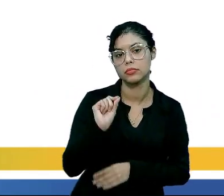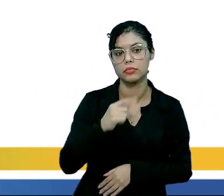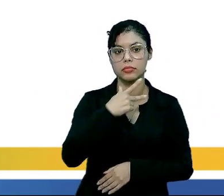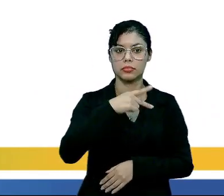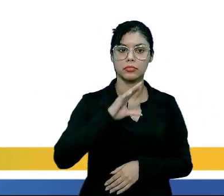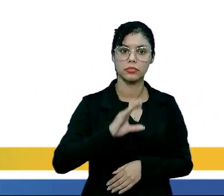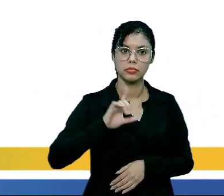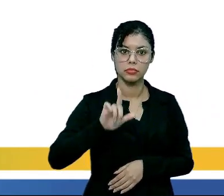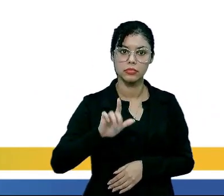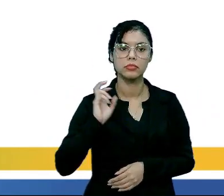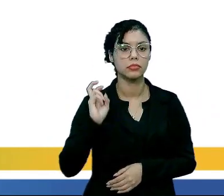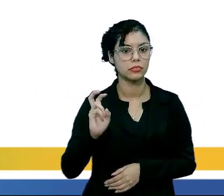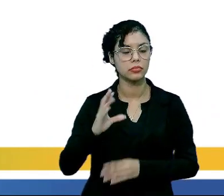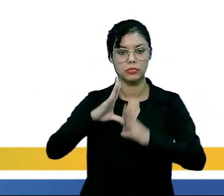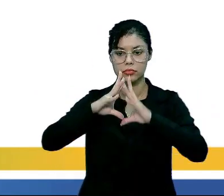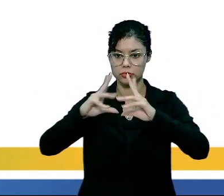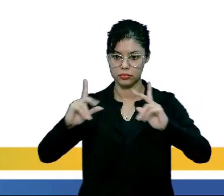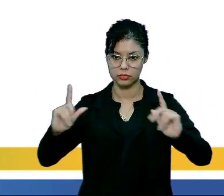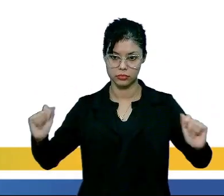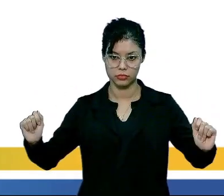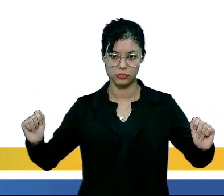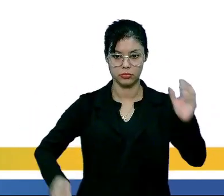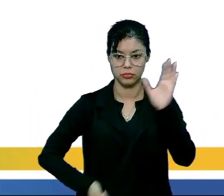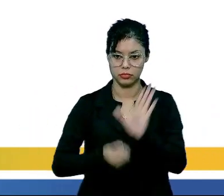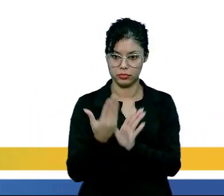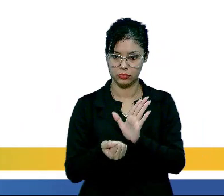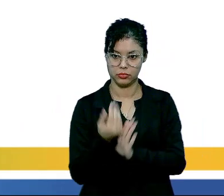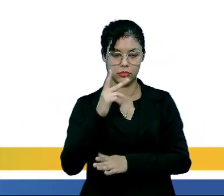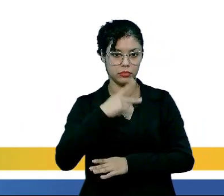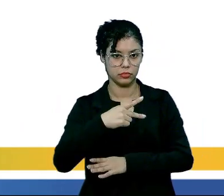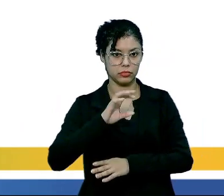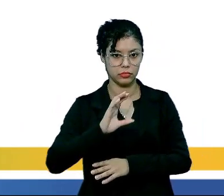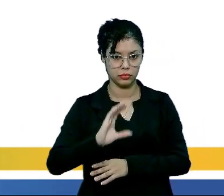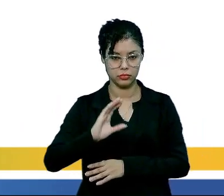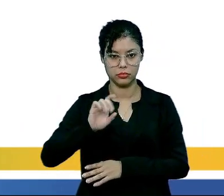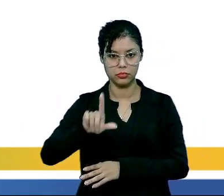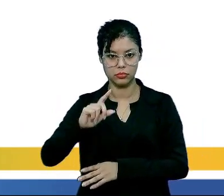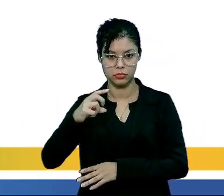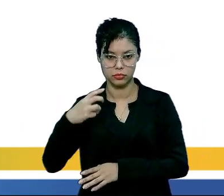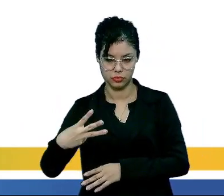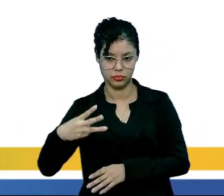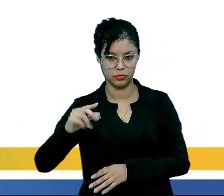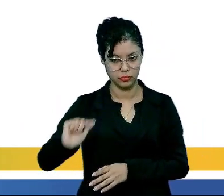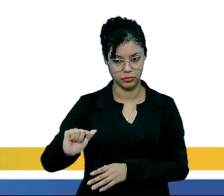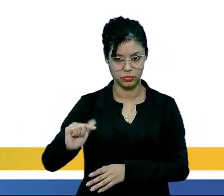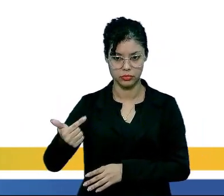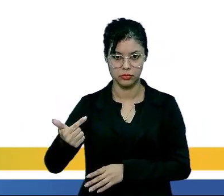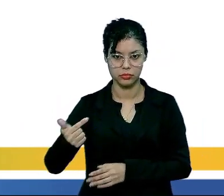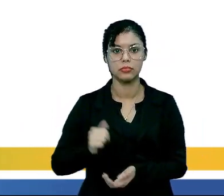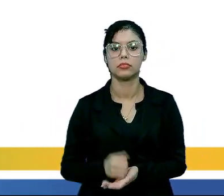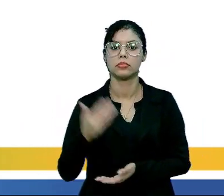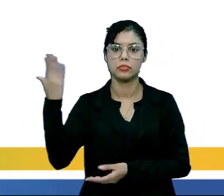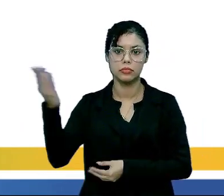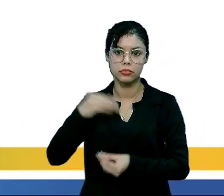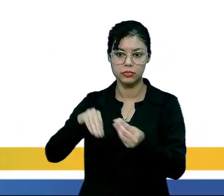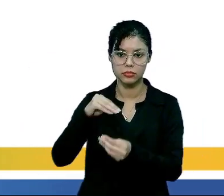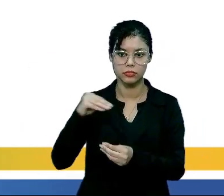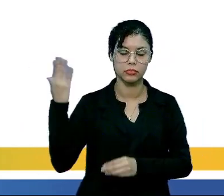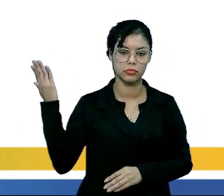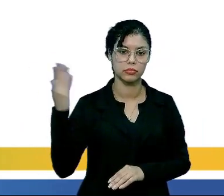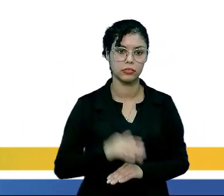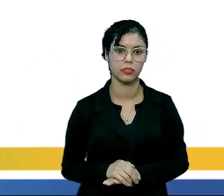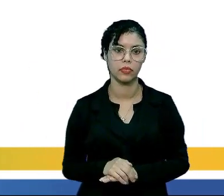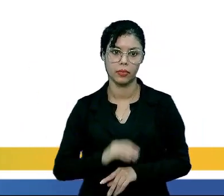que o PCl5 ele se decompõe e produz PCl3 e Cl2. Então montando uma reaçãozinha nós vamos ter o seguinte,